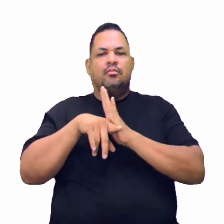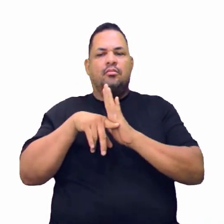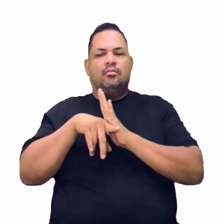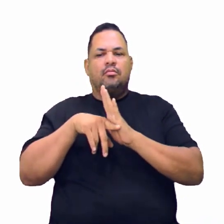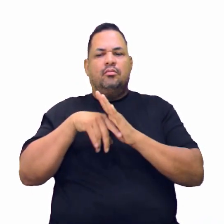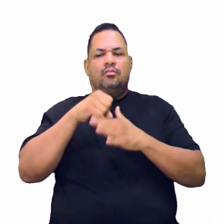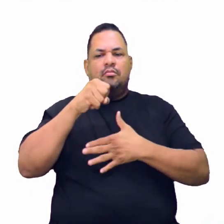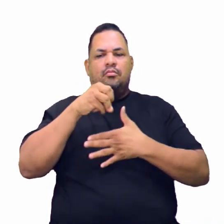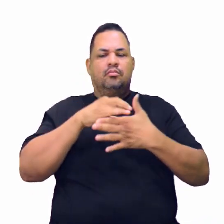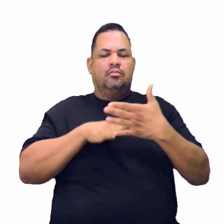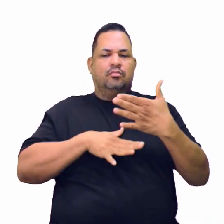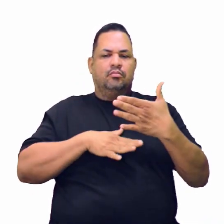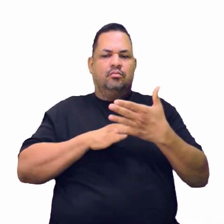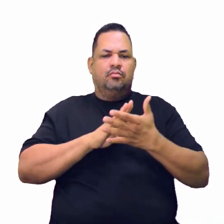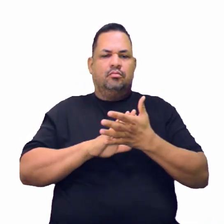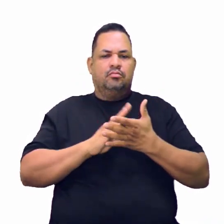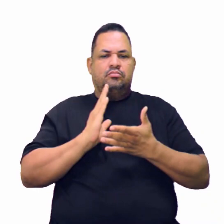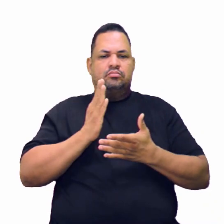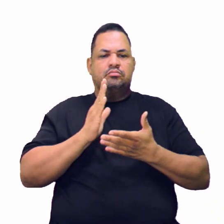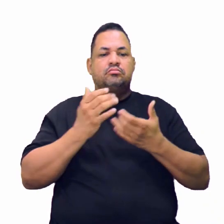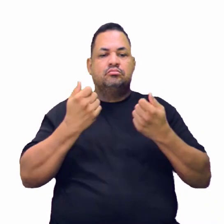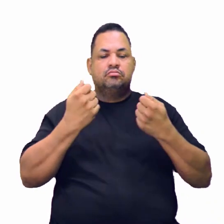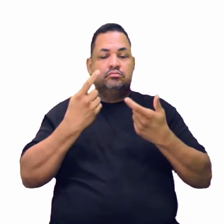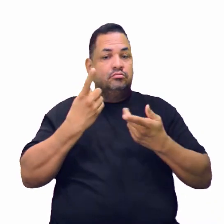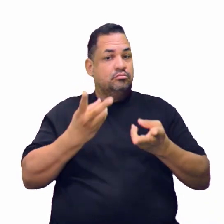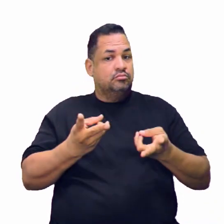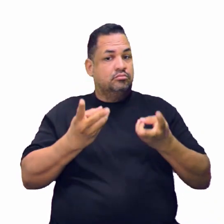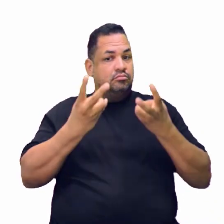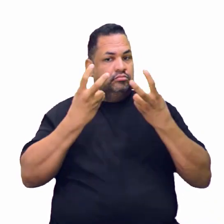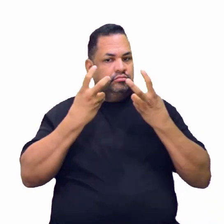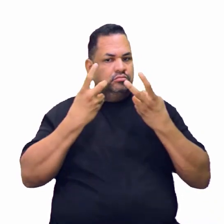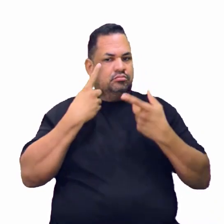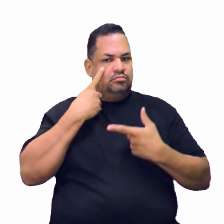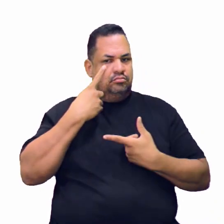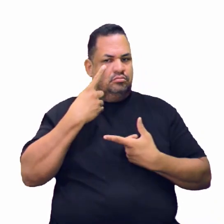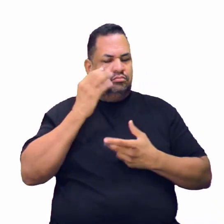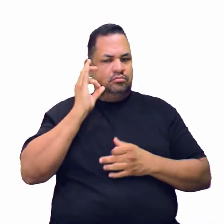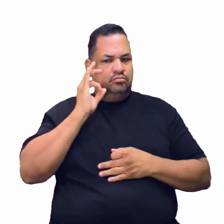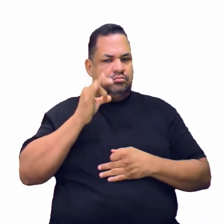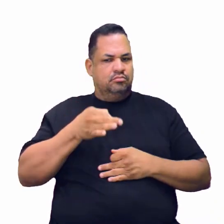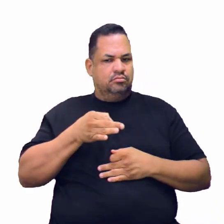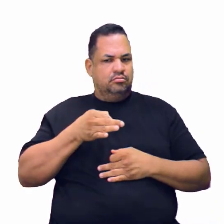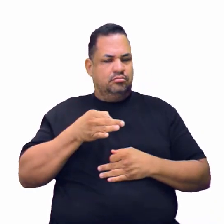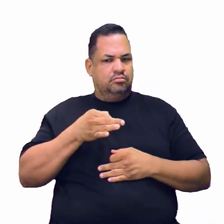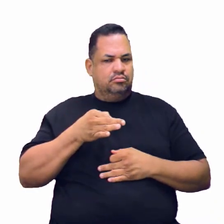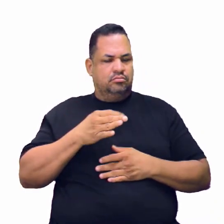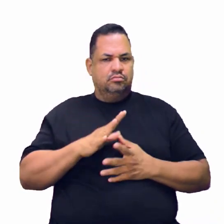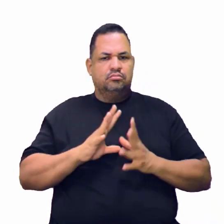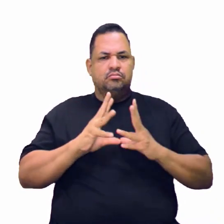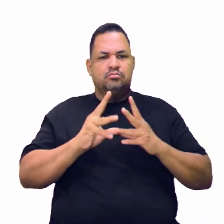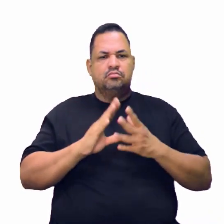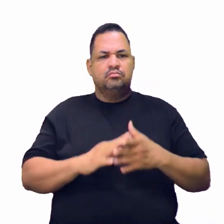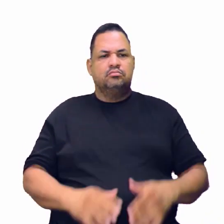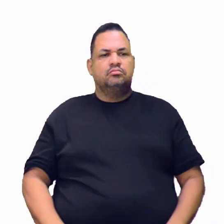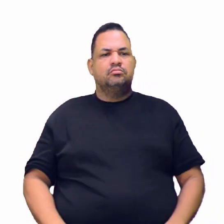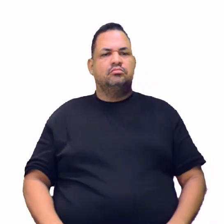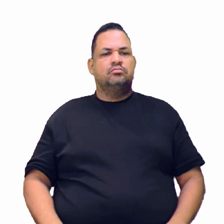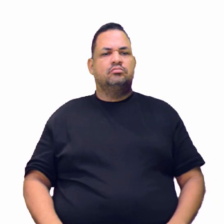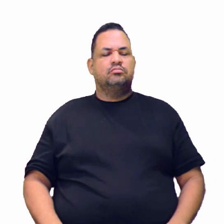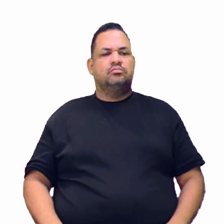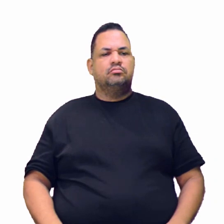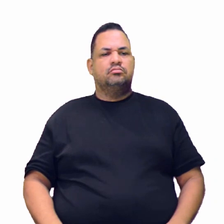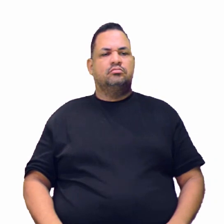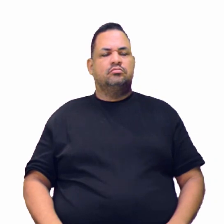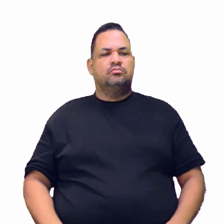outra questão, já dá para você acertar o gabarito de cheia, Madinho. Então, vamos lá.